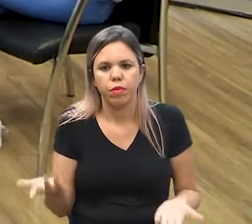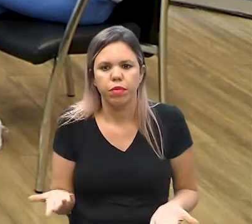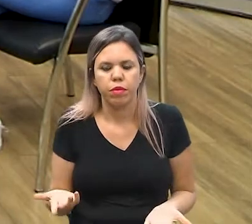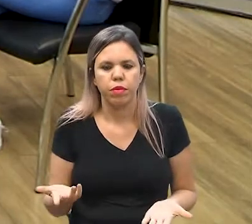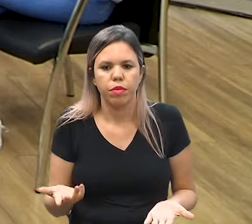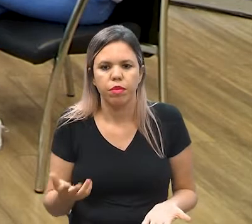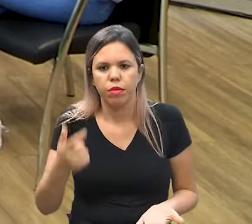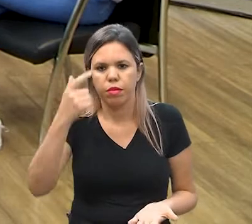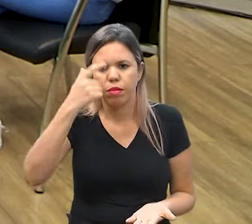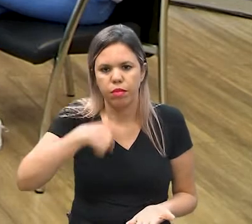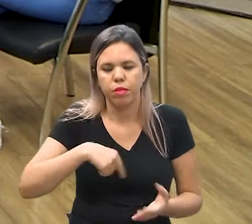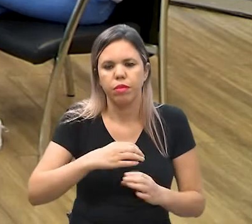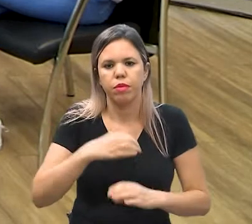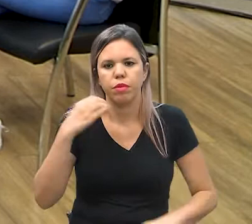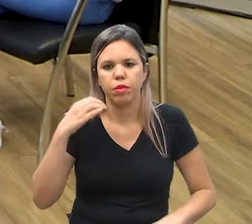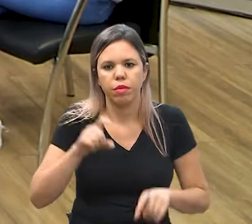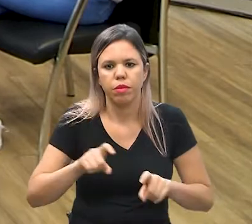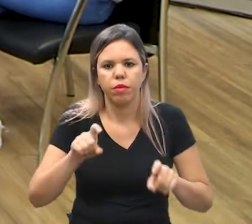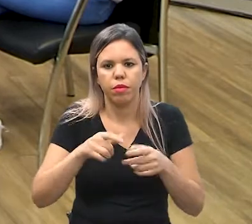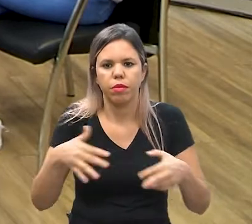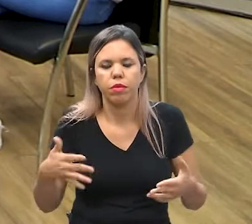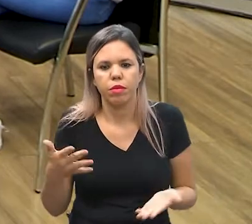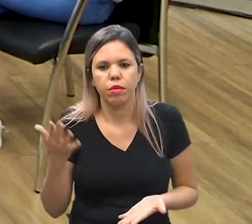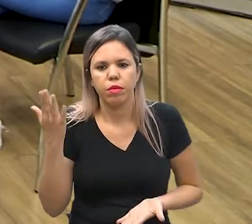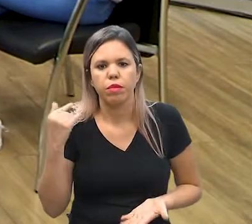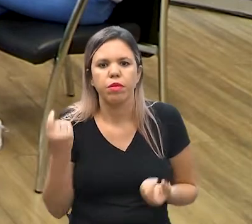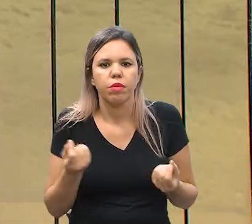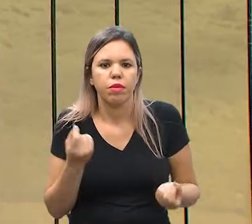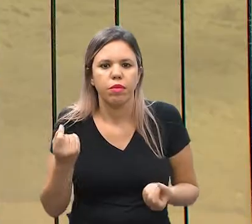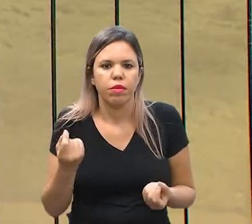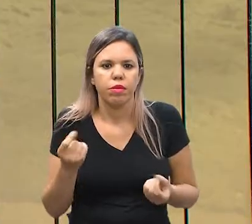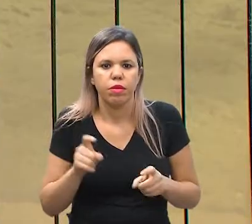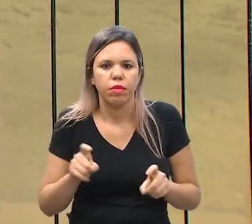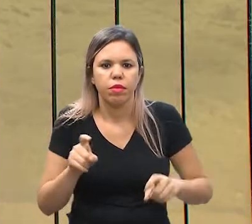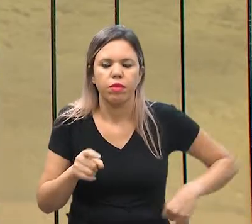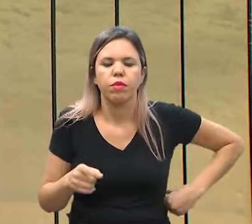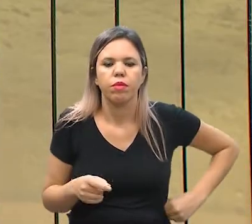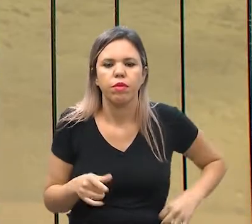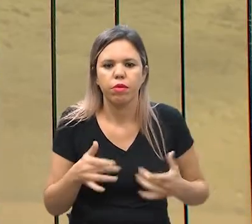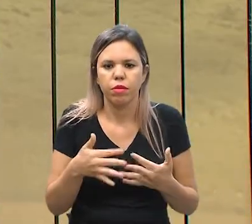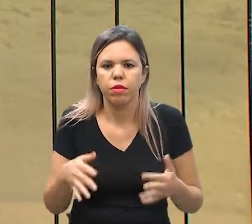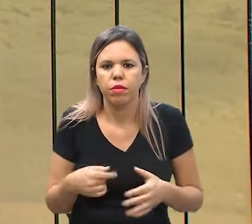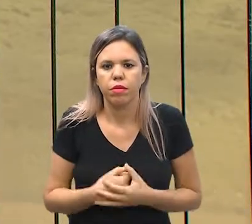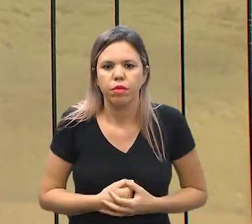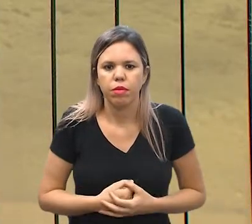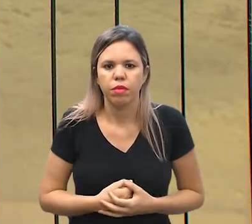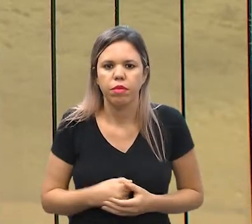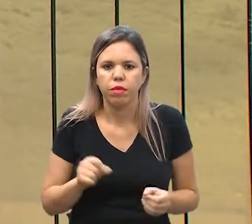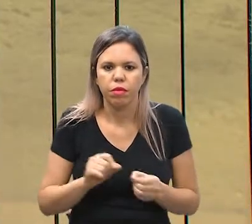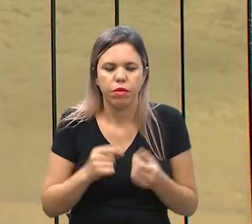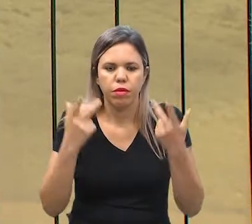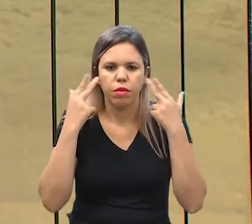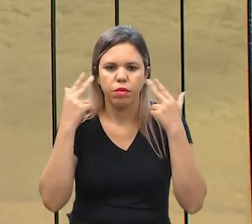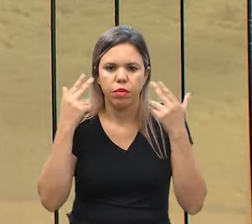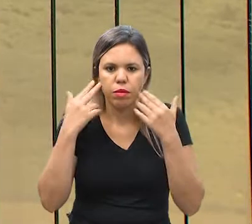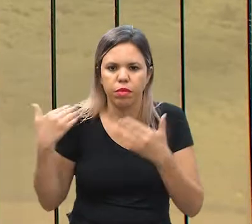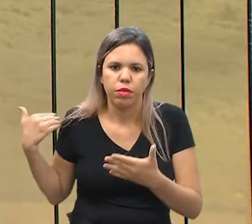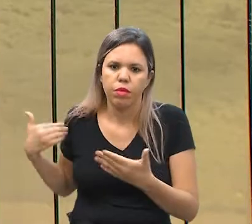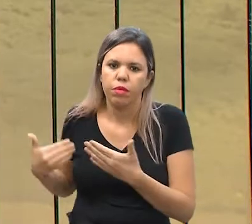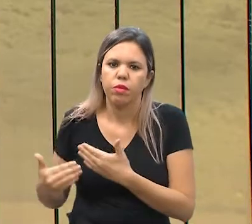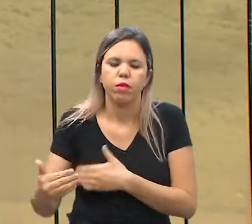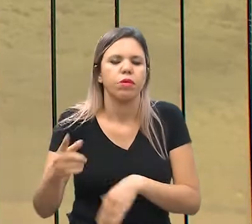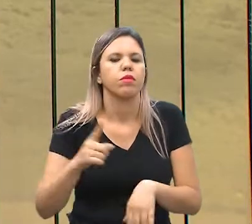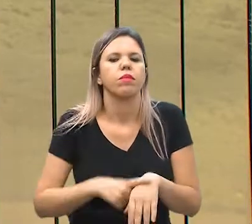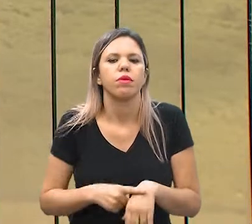As pessoas precisam lembrar que eu sou engenheira de computação, então, assim, ficar no computador, né, é uma coisa que eu faço já há bastante